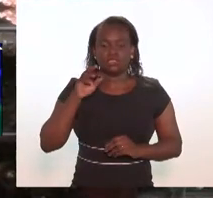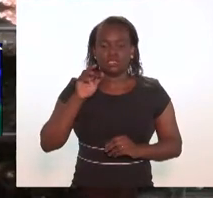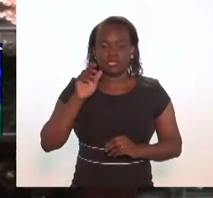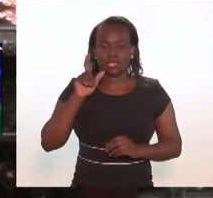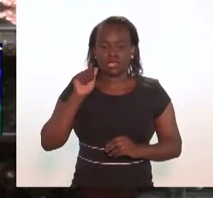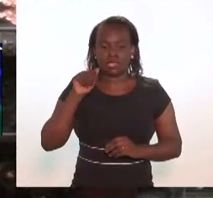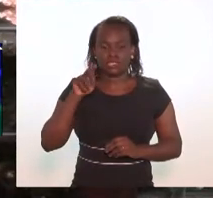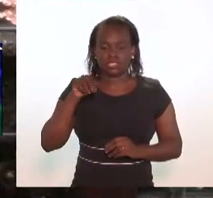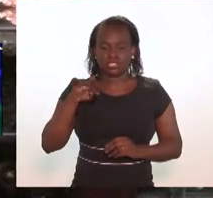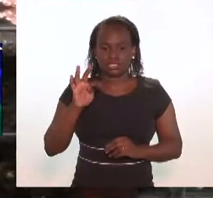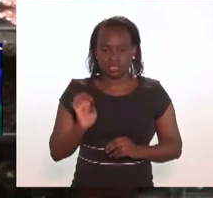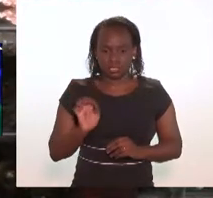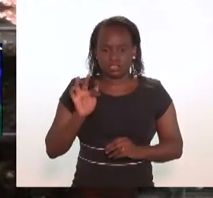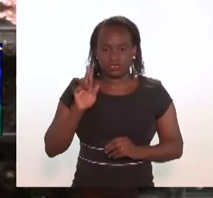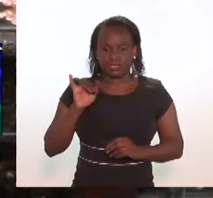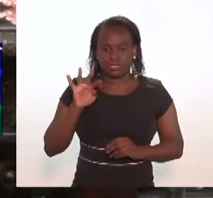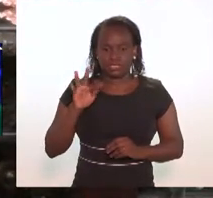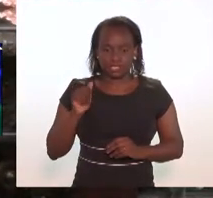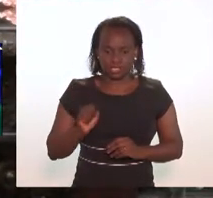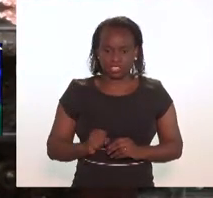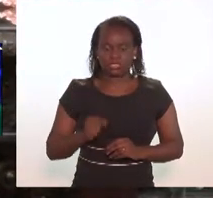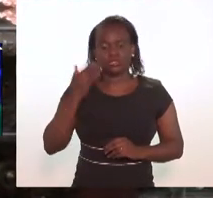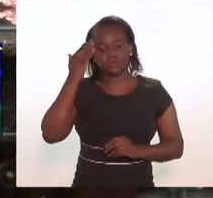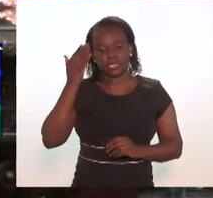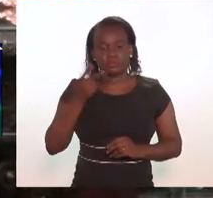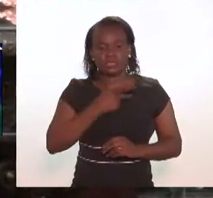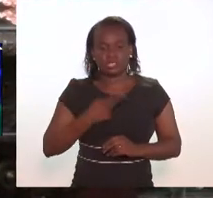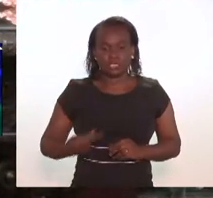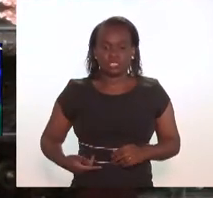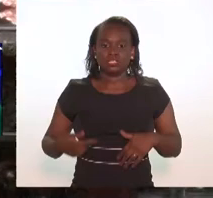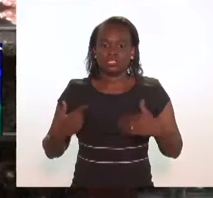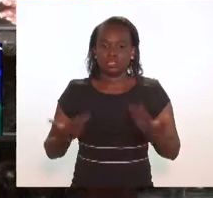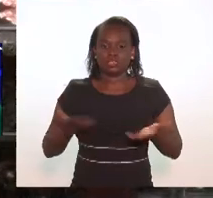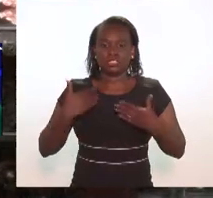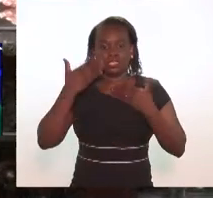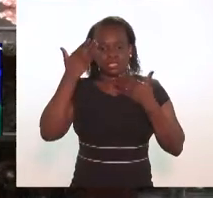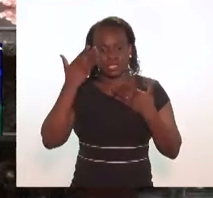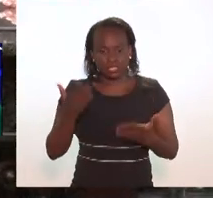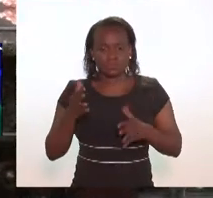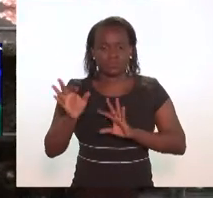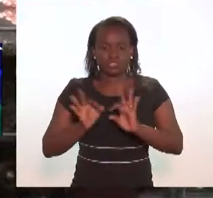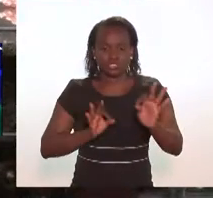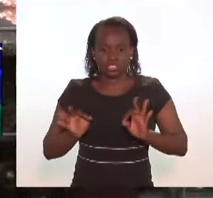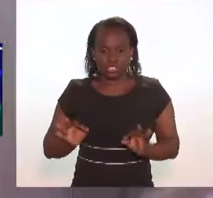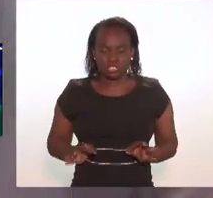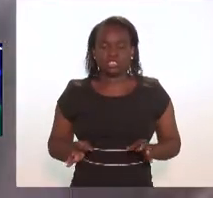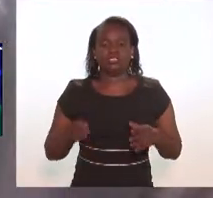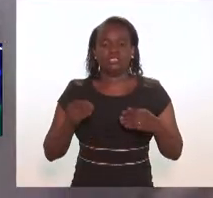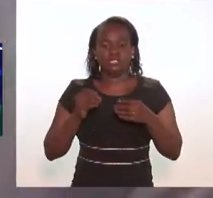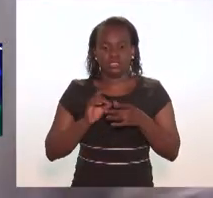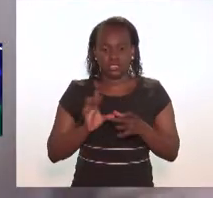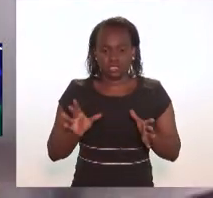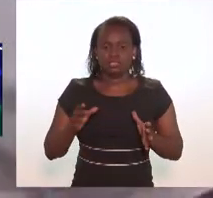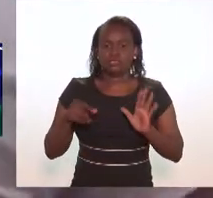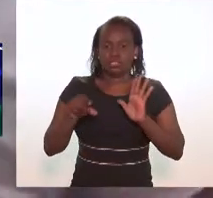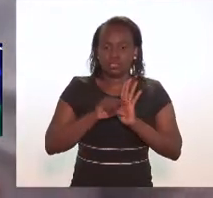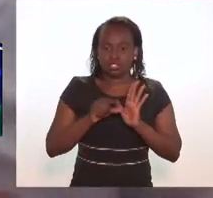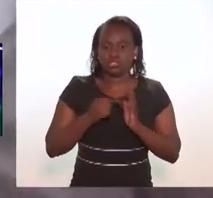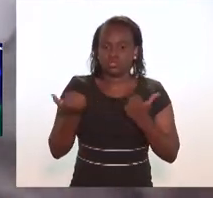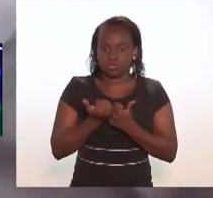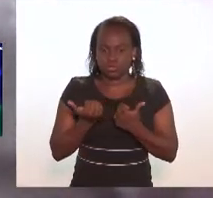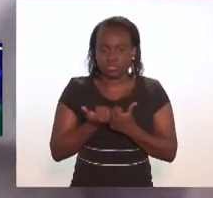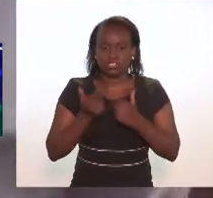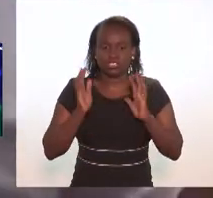favor. Obrigado, presidente. É, antes de mais nada, agradecer ao autor do projeto que me concedeu a coautoria. Eu já possuí